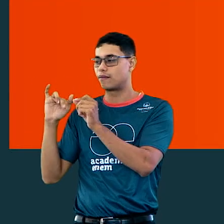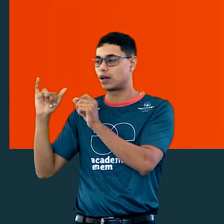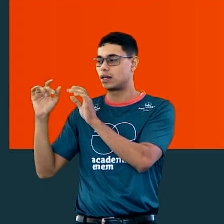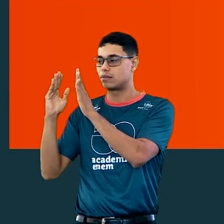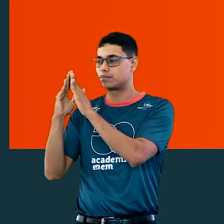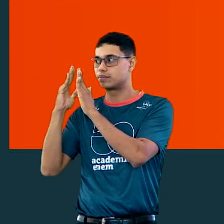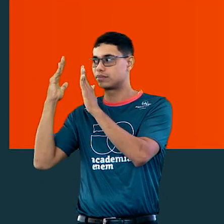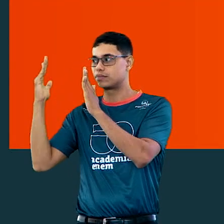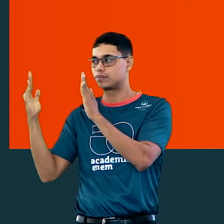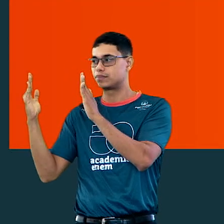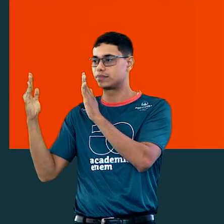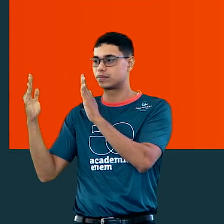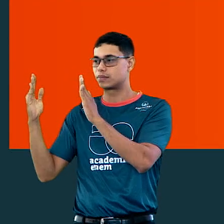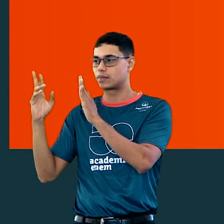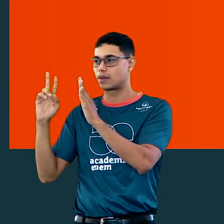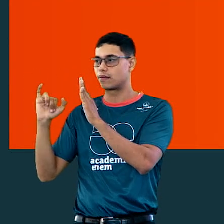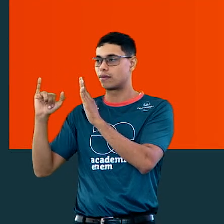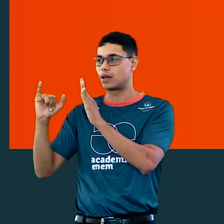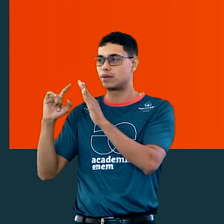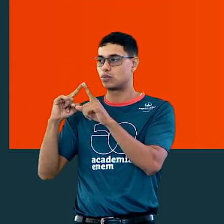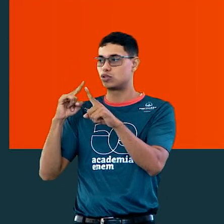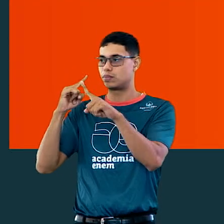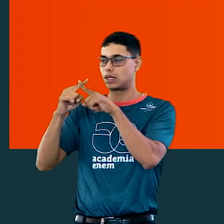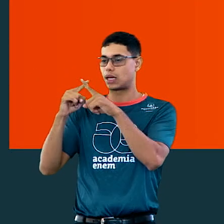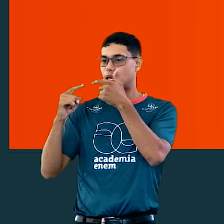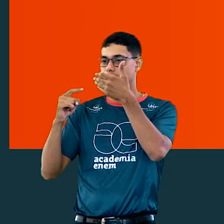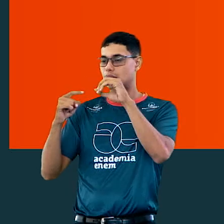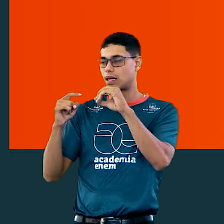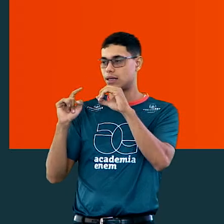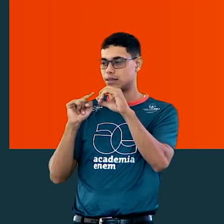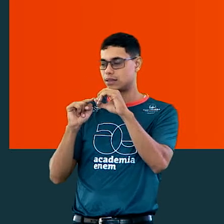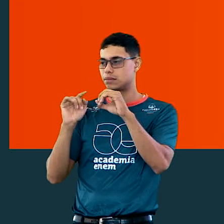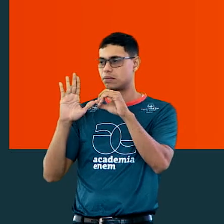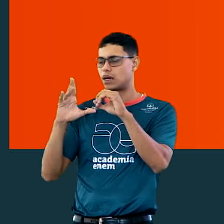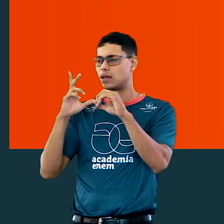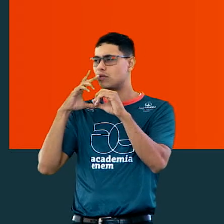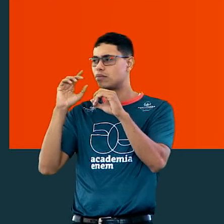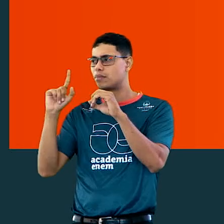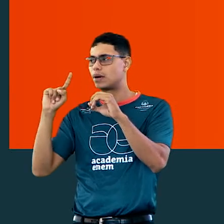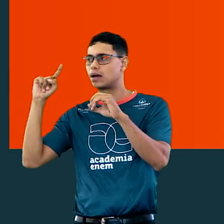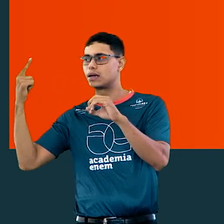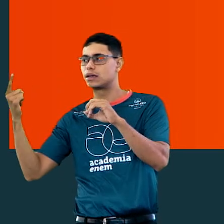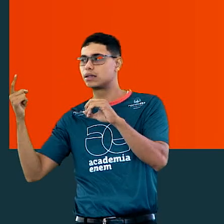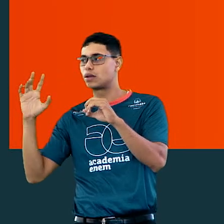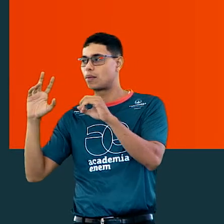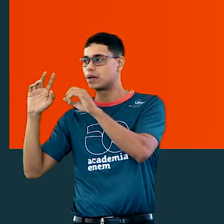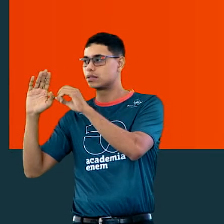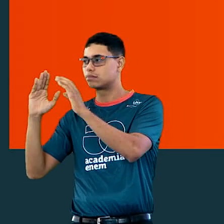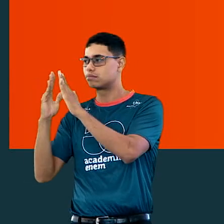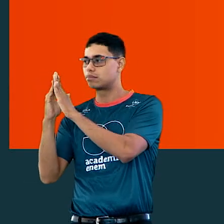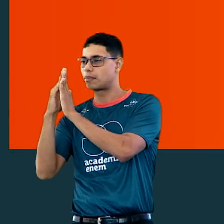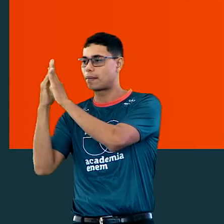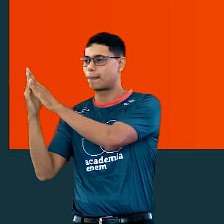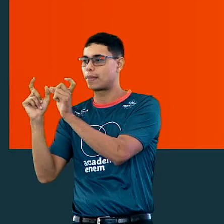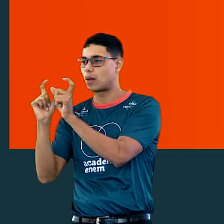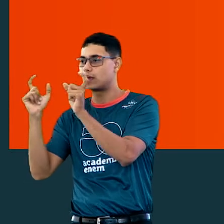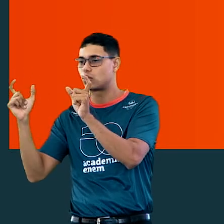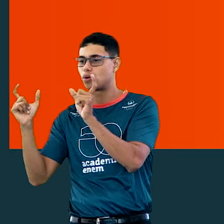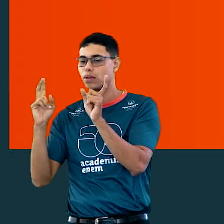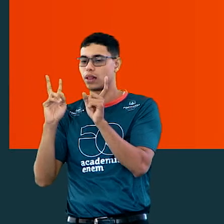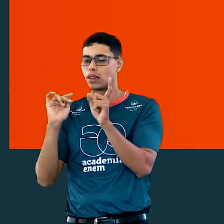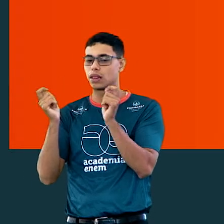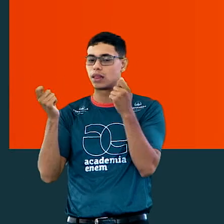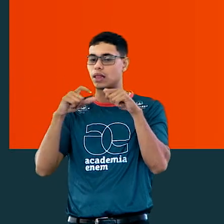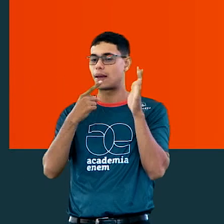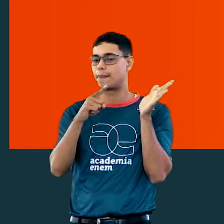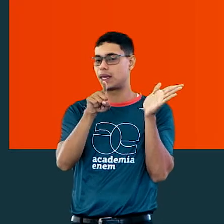o número que multiplica a potência de 10, mas como eu aumentei aqui, eu subtraio na potência de 10. Me responde